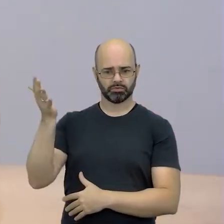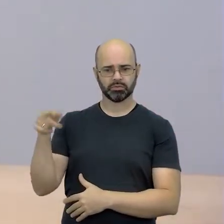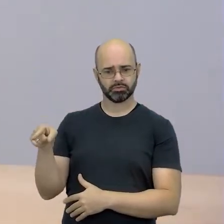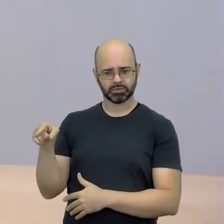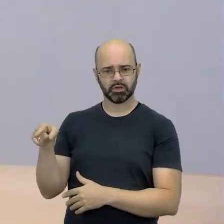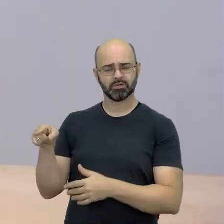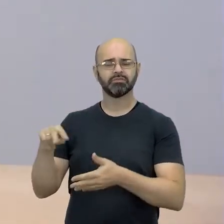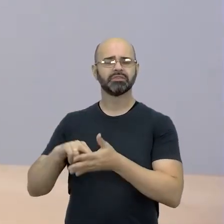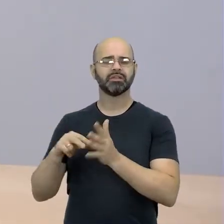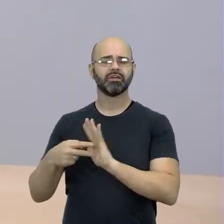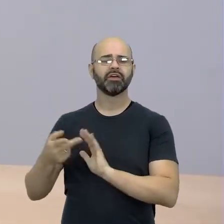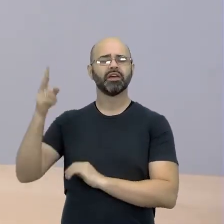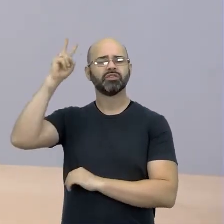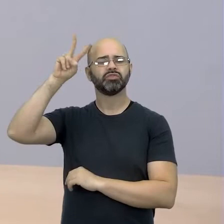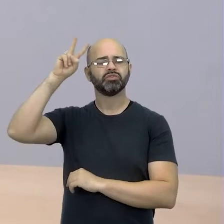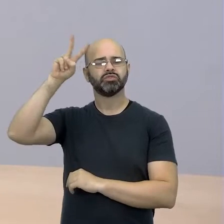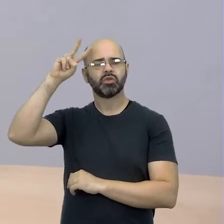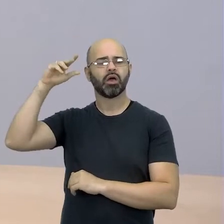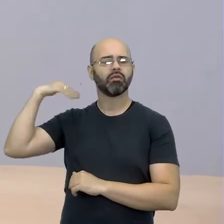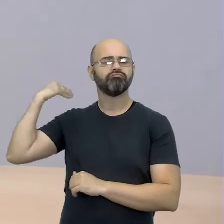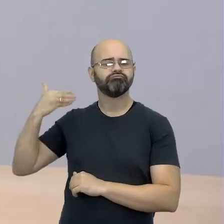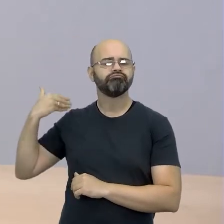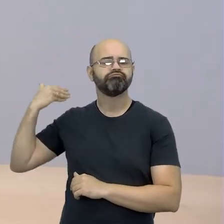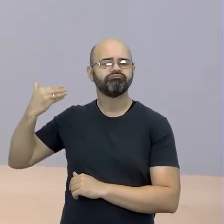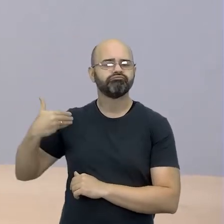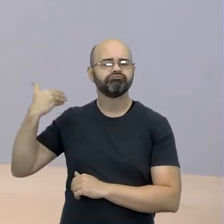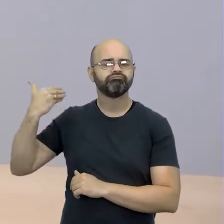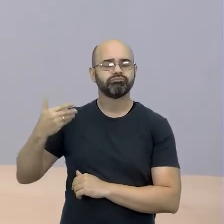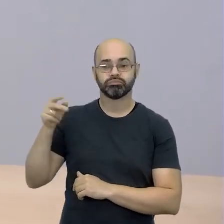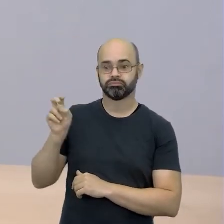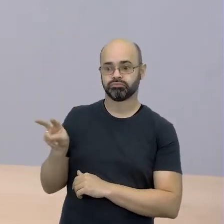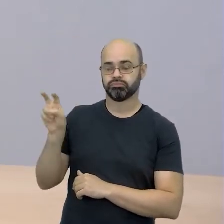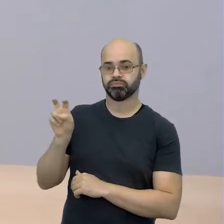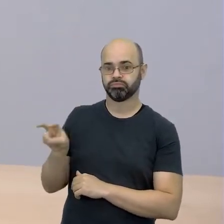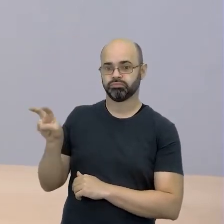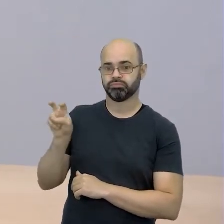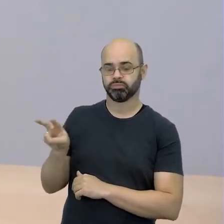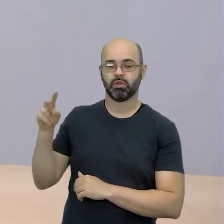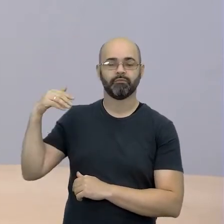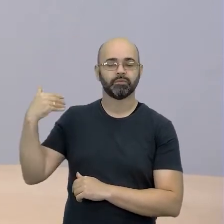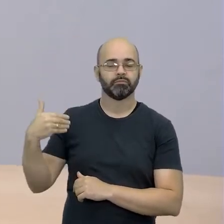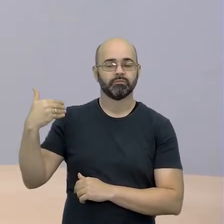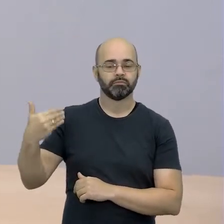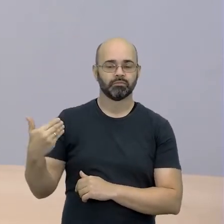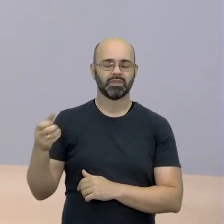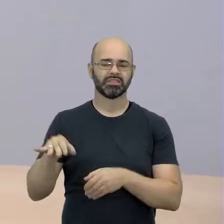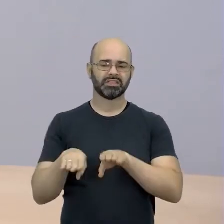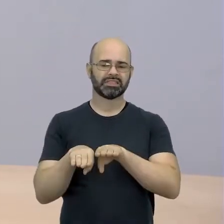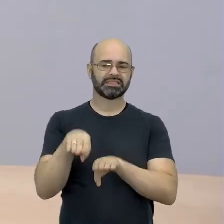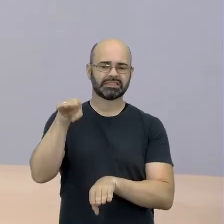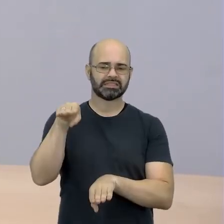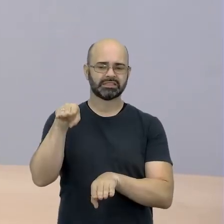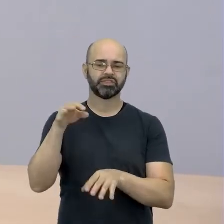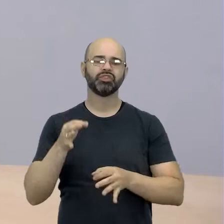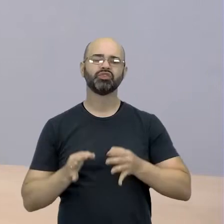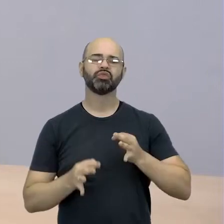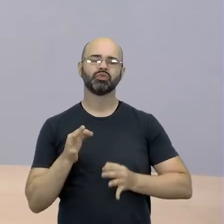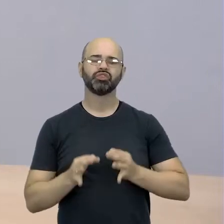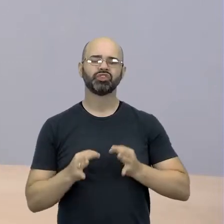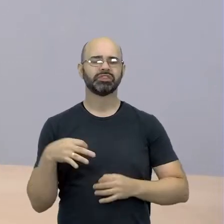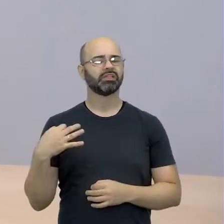histórica, né, gente? Então, quando a gente vê desigualdade, quando a gente vê injustiça, não é correto a